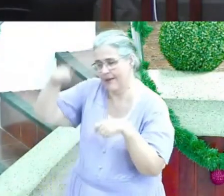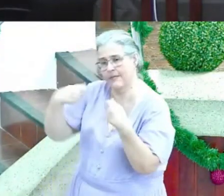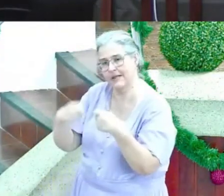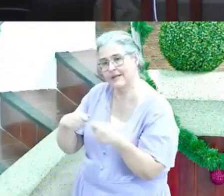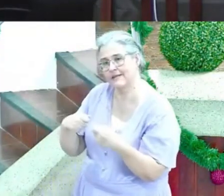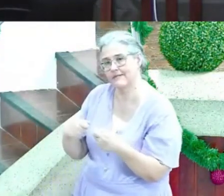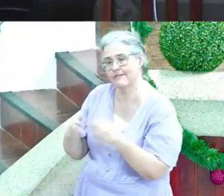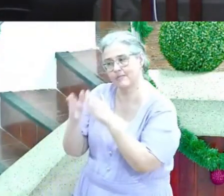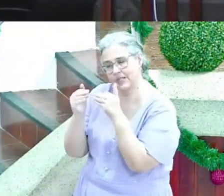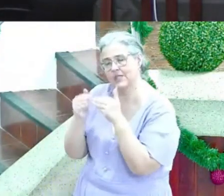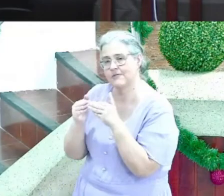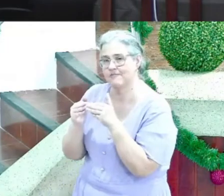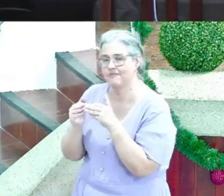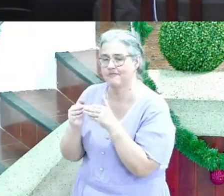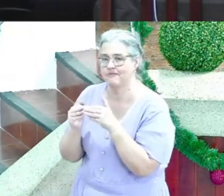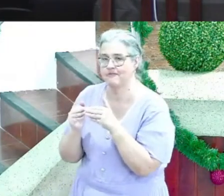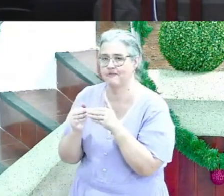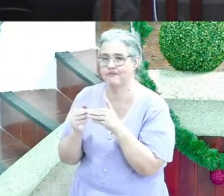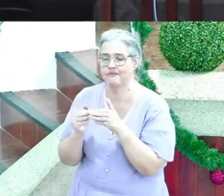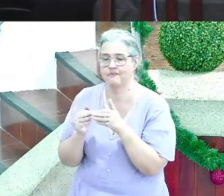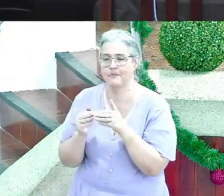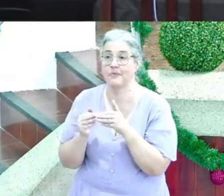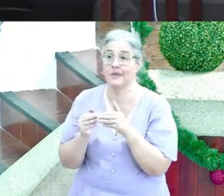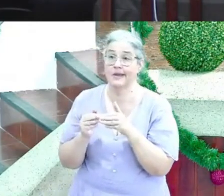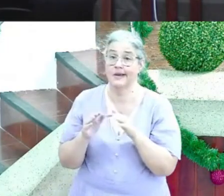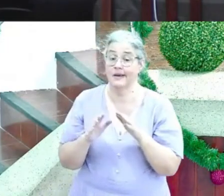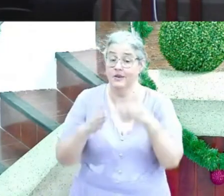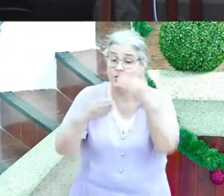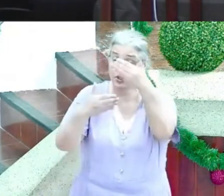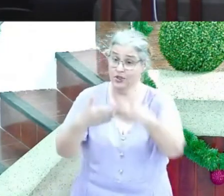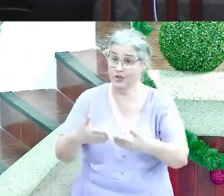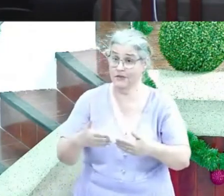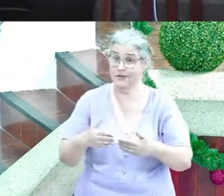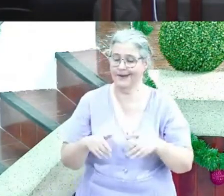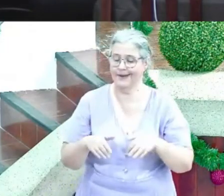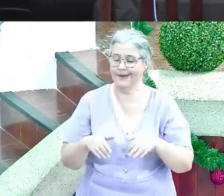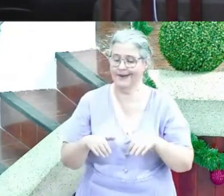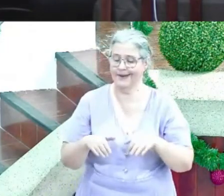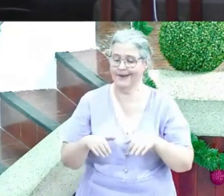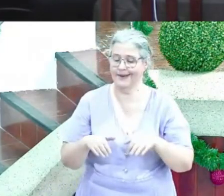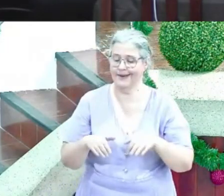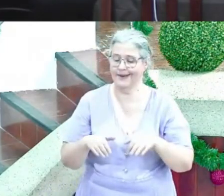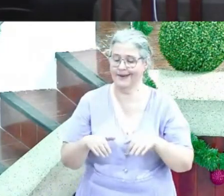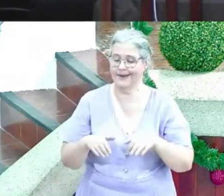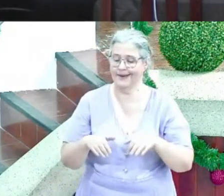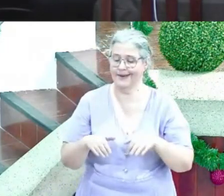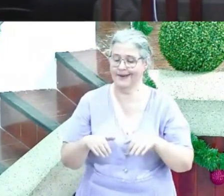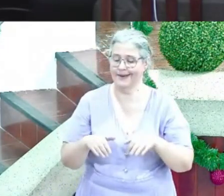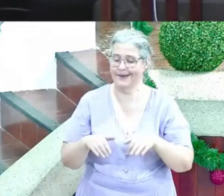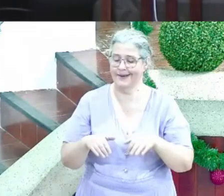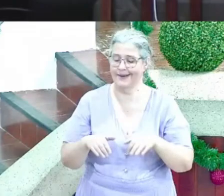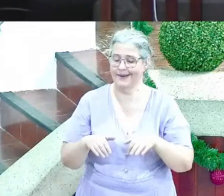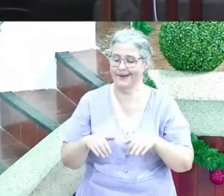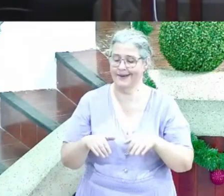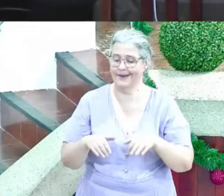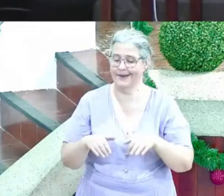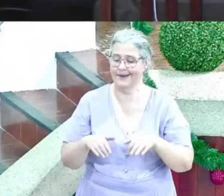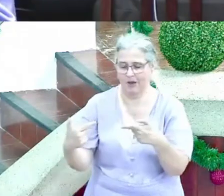diante das circunstâncias de guerra. Então percebam o contexto que está diante deste